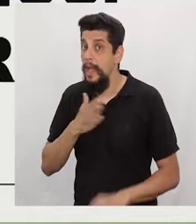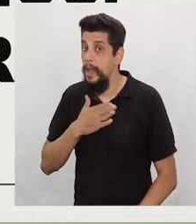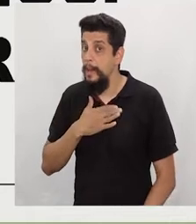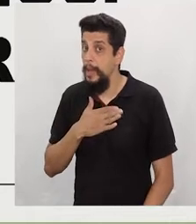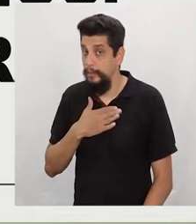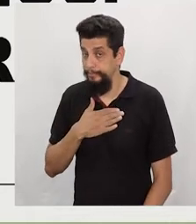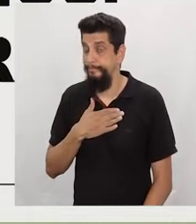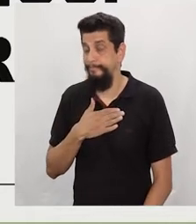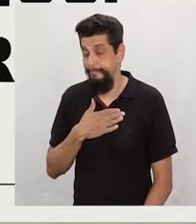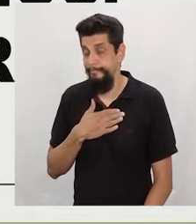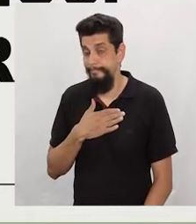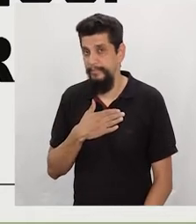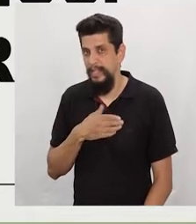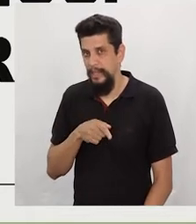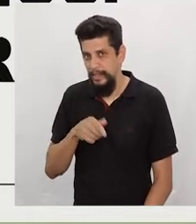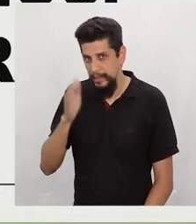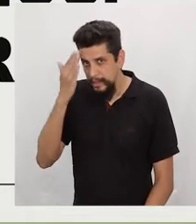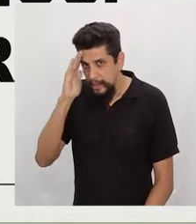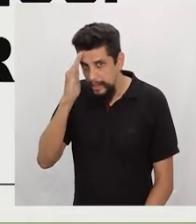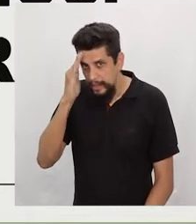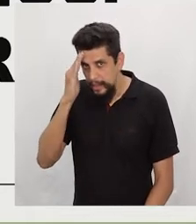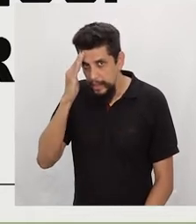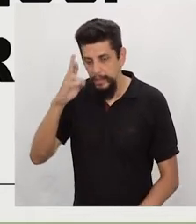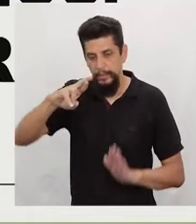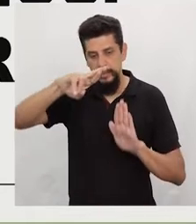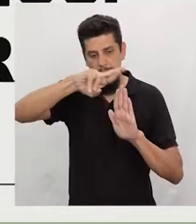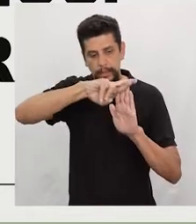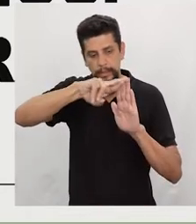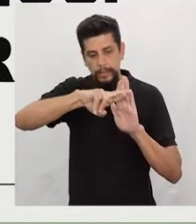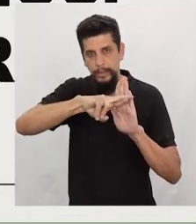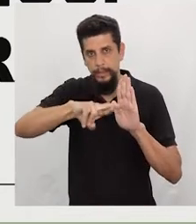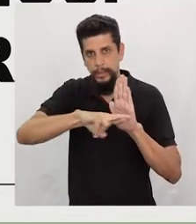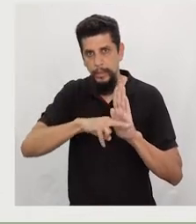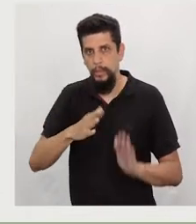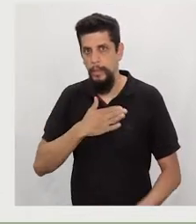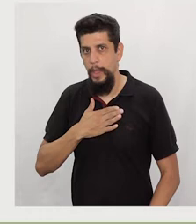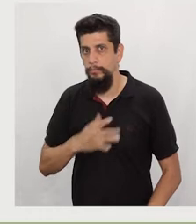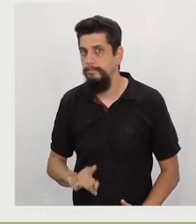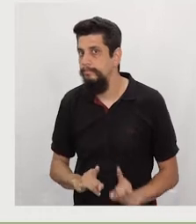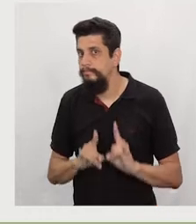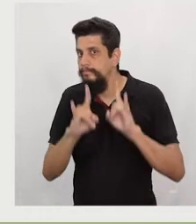meus. Entendeu bem as regras do meu prédio?